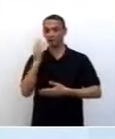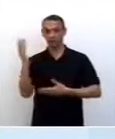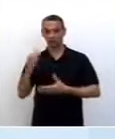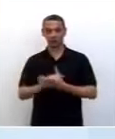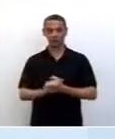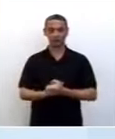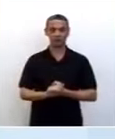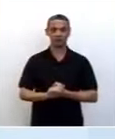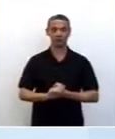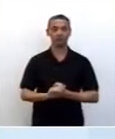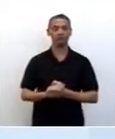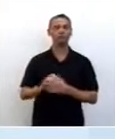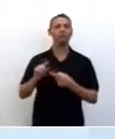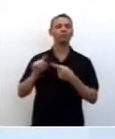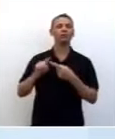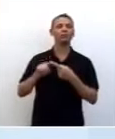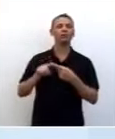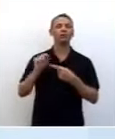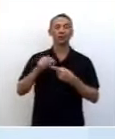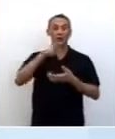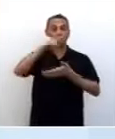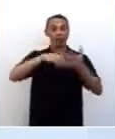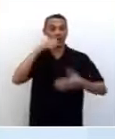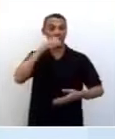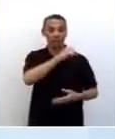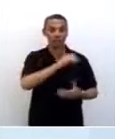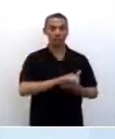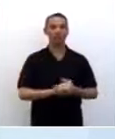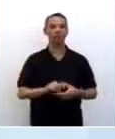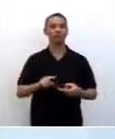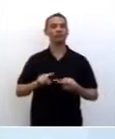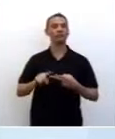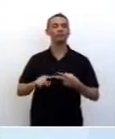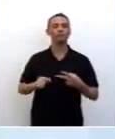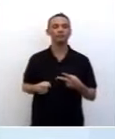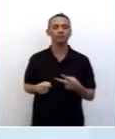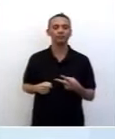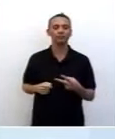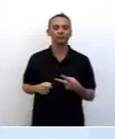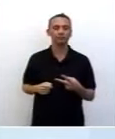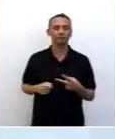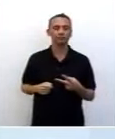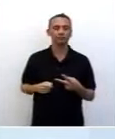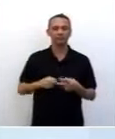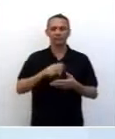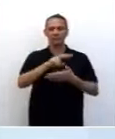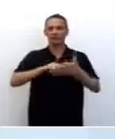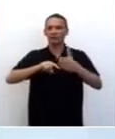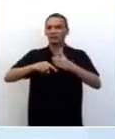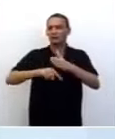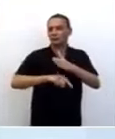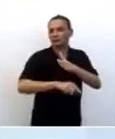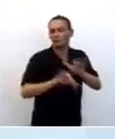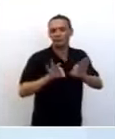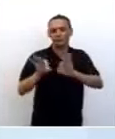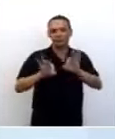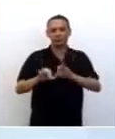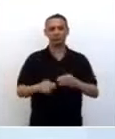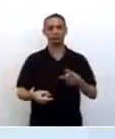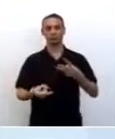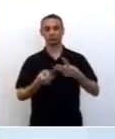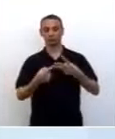mundo lembra o que é o skimming, aquela leitura rápida, né? O scanning, um pouquinho mais aprofundado para descobrir alguma coisa.